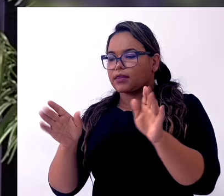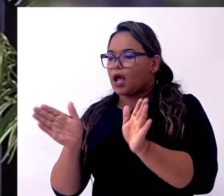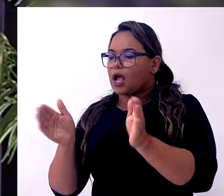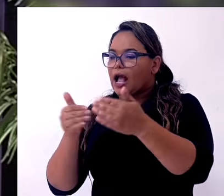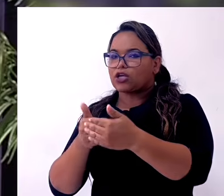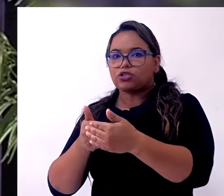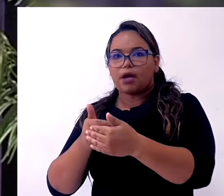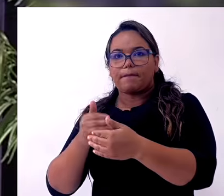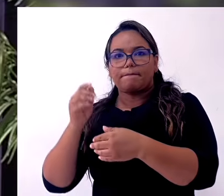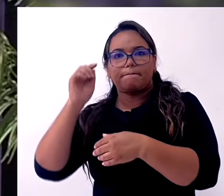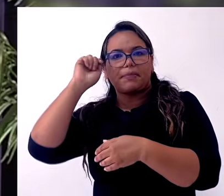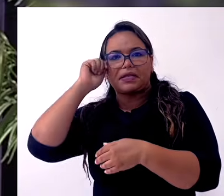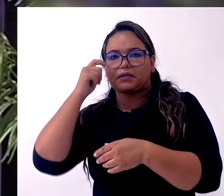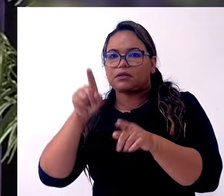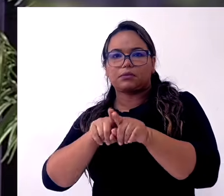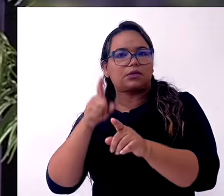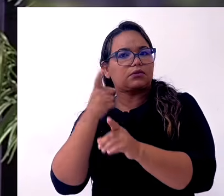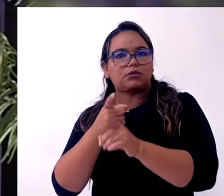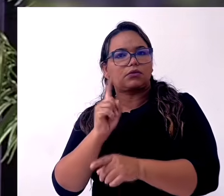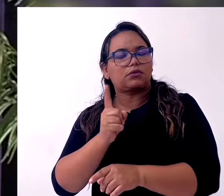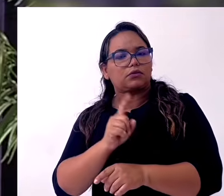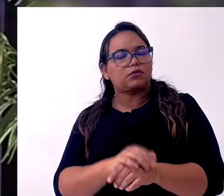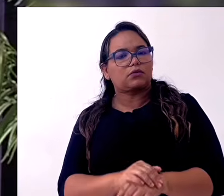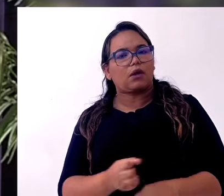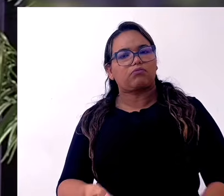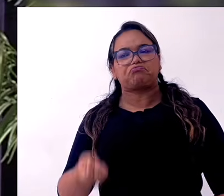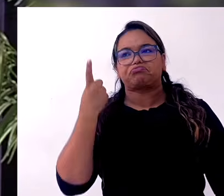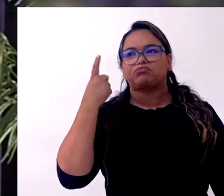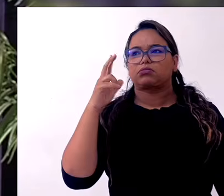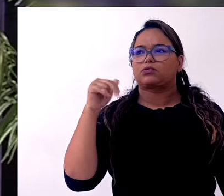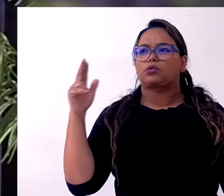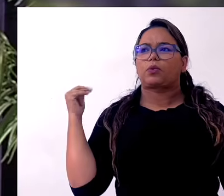Nada, nem uma pecinha, nada.